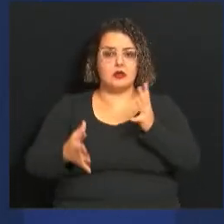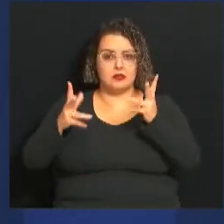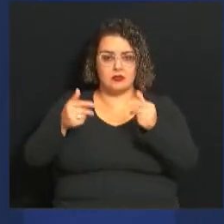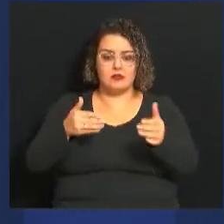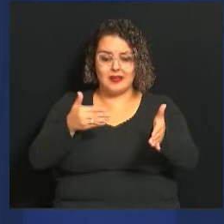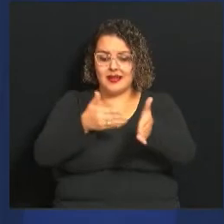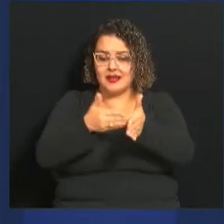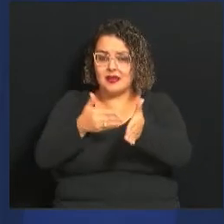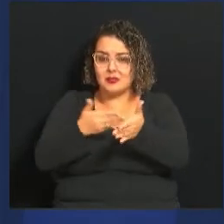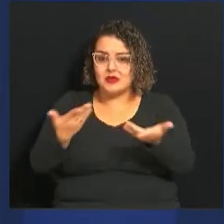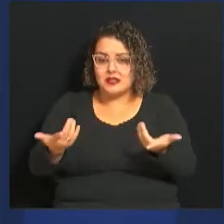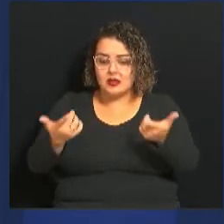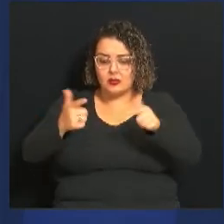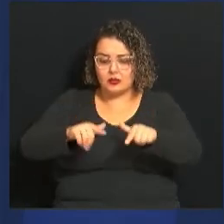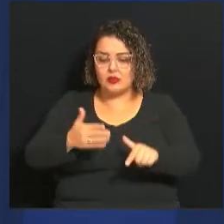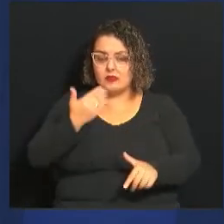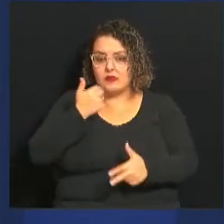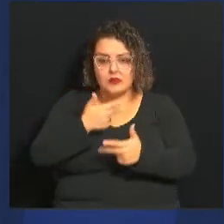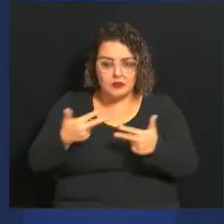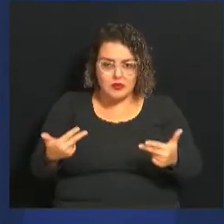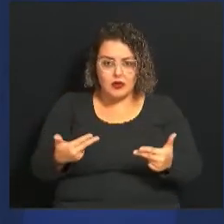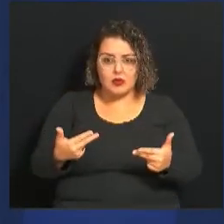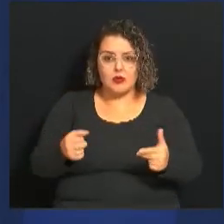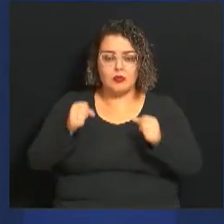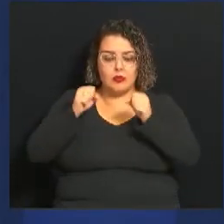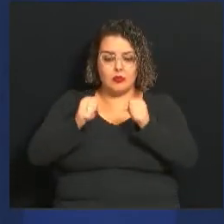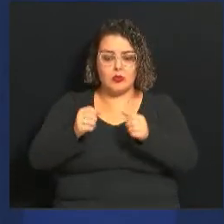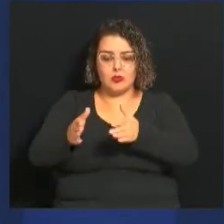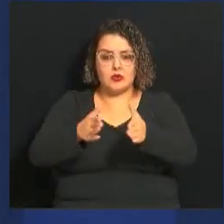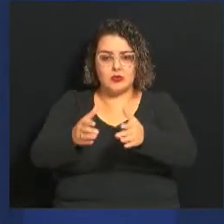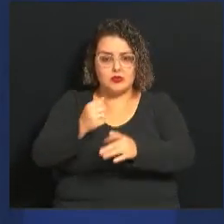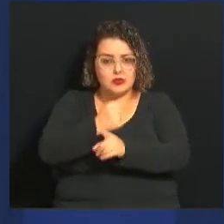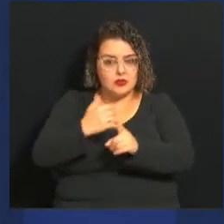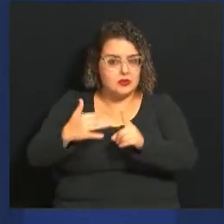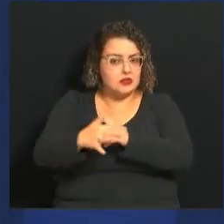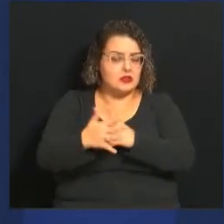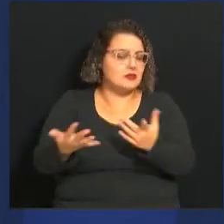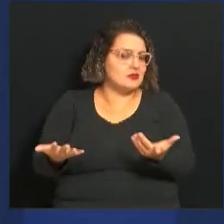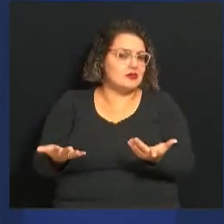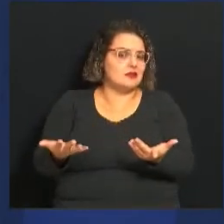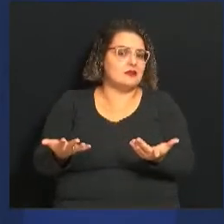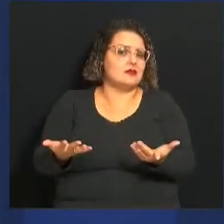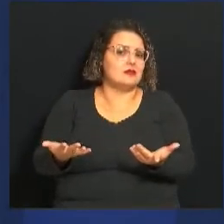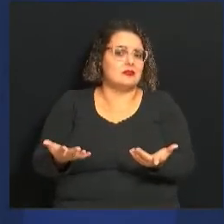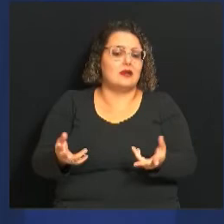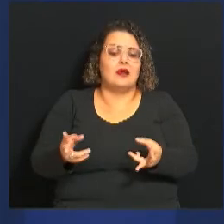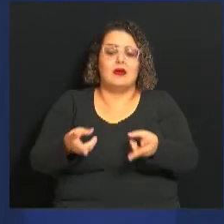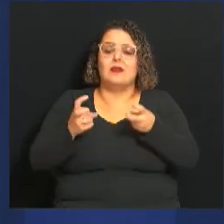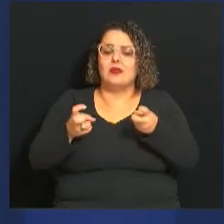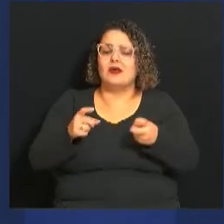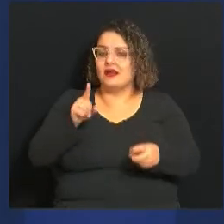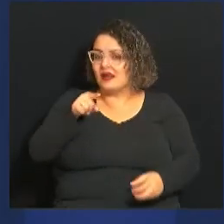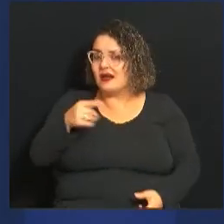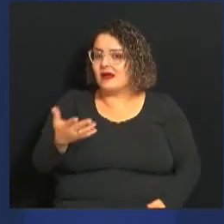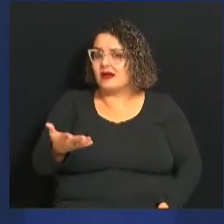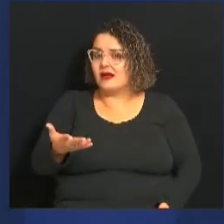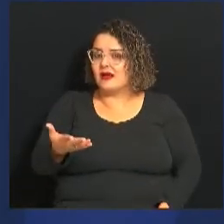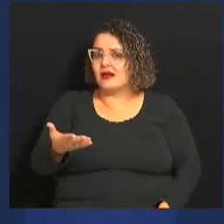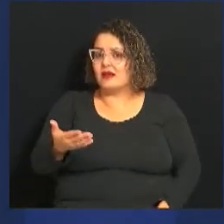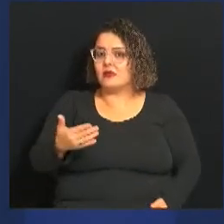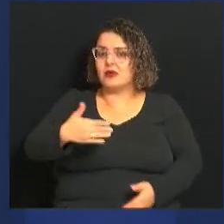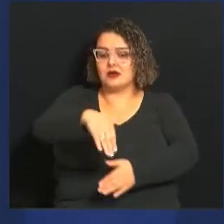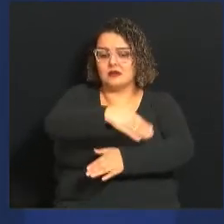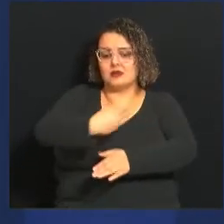receber alimentação, aonde ele vai poder ter o seu momento ali de socialização, e a gente percebe que era justamente para isso, para expulsar